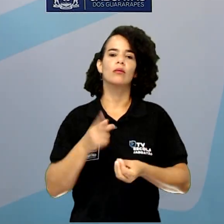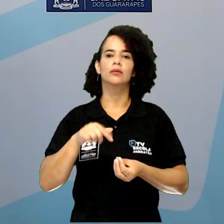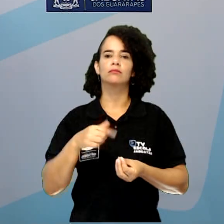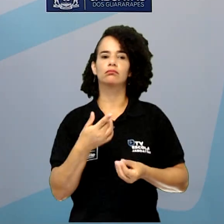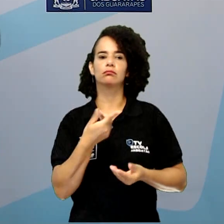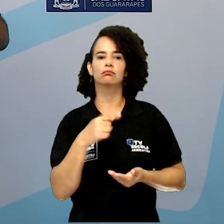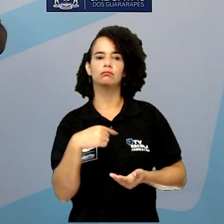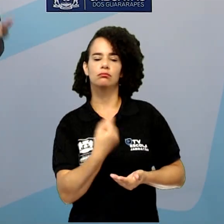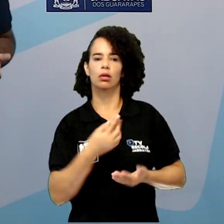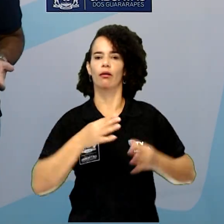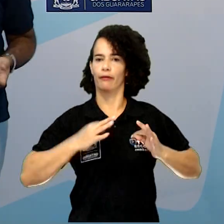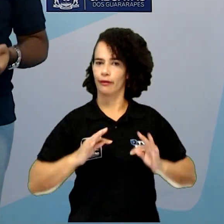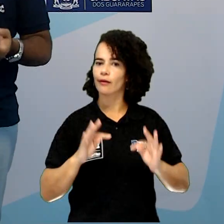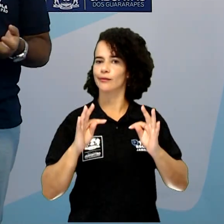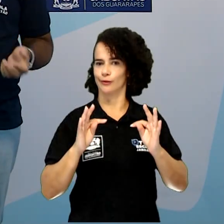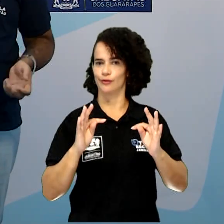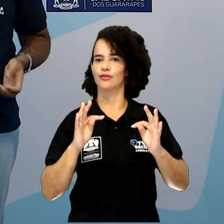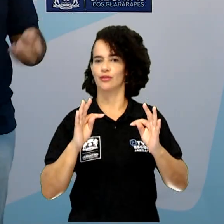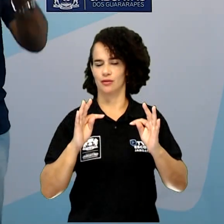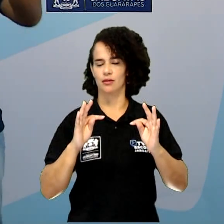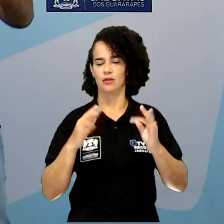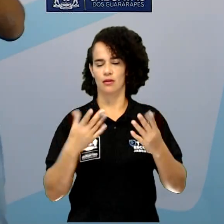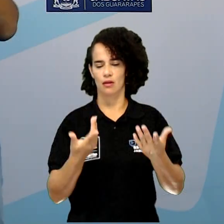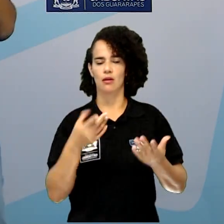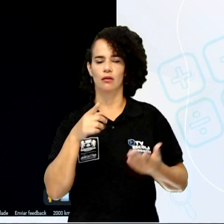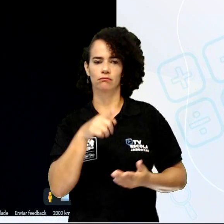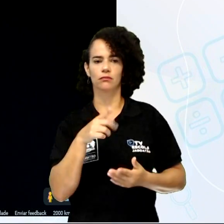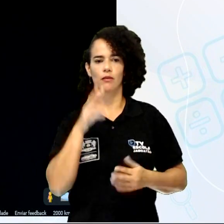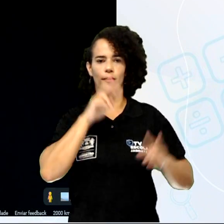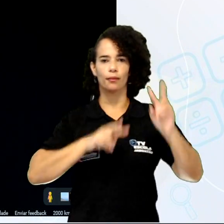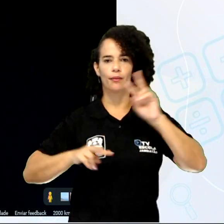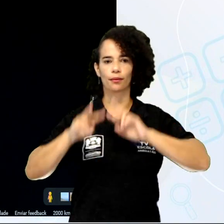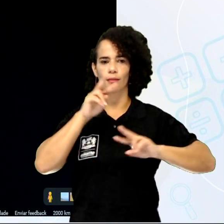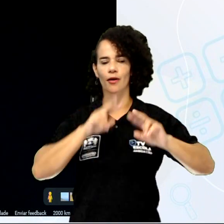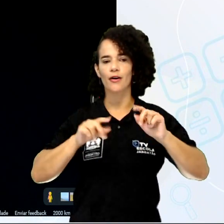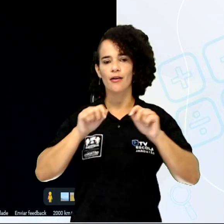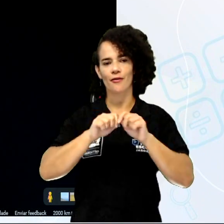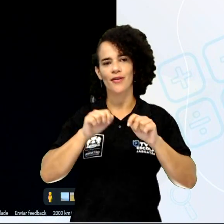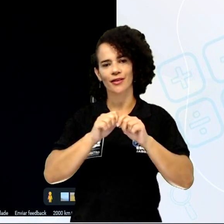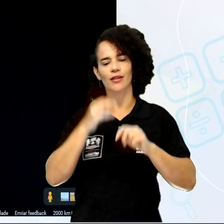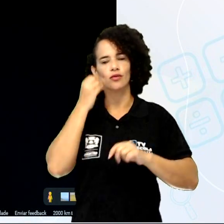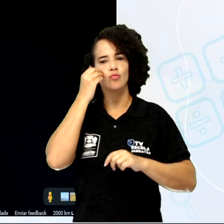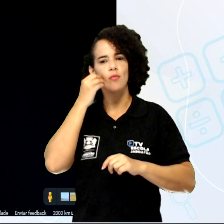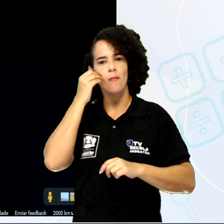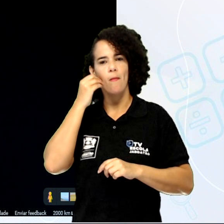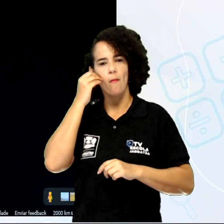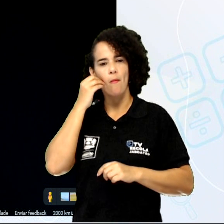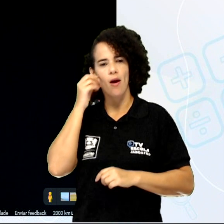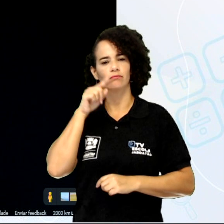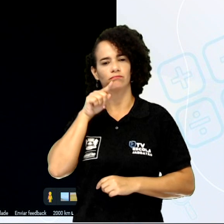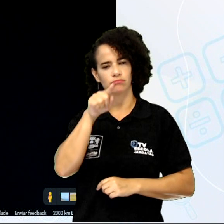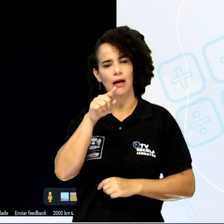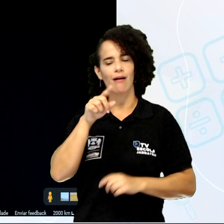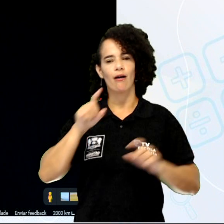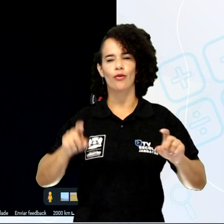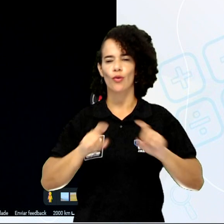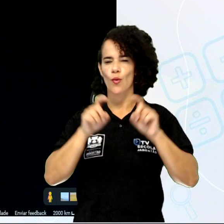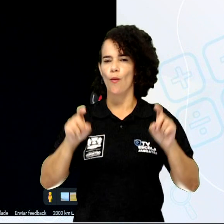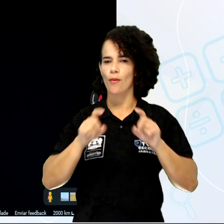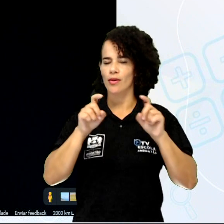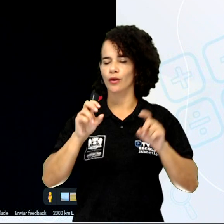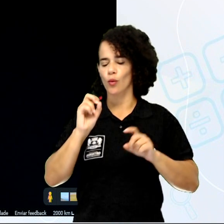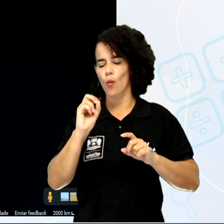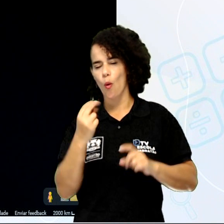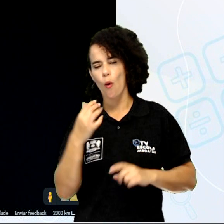no mundo tecnológico, né, as ferramentas digitais, você pode visualizar, fazer essa experiência que eu fiz aqui com o globo num computador, num